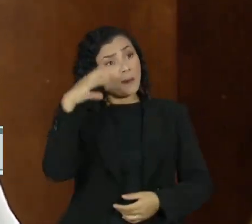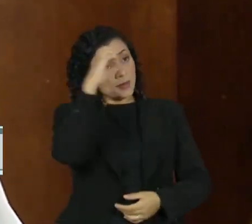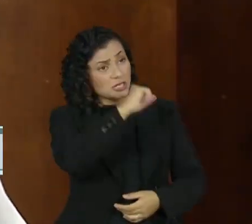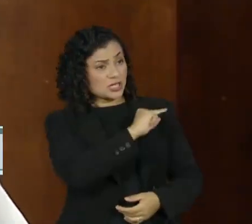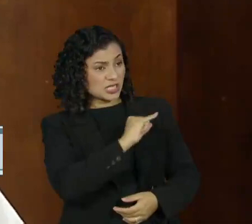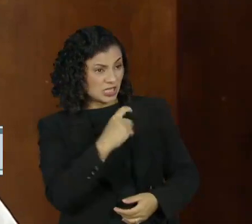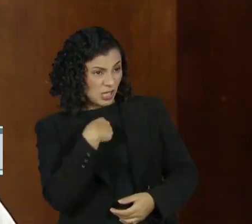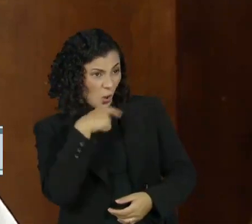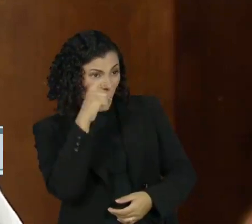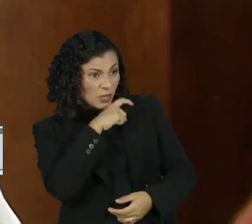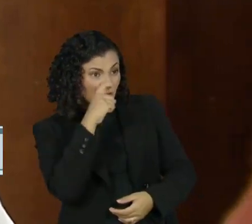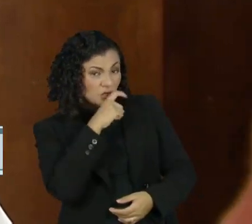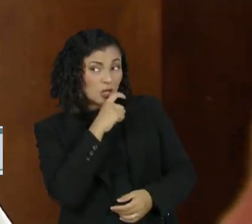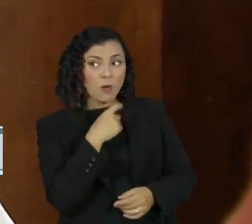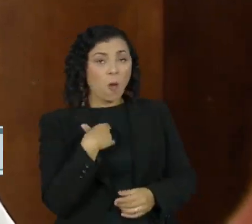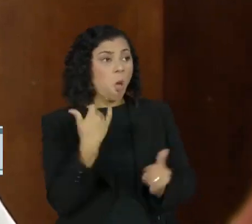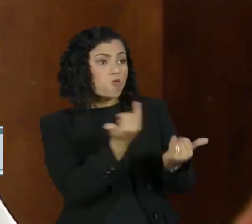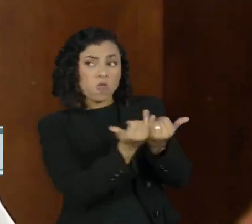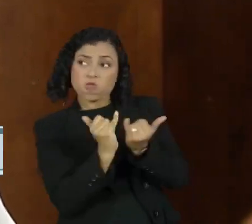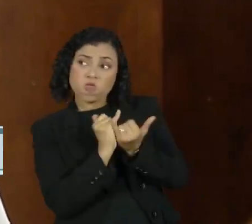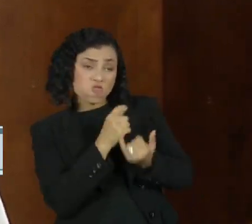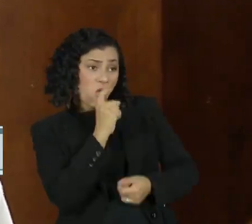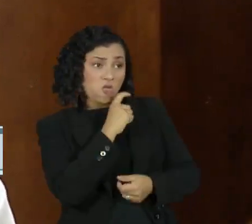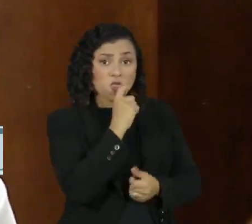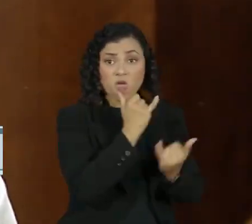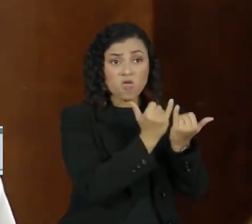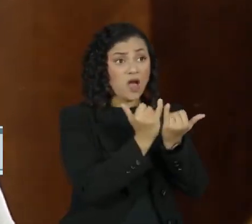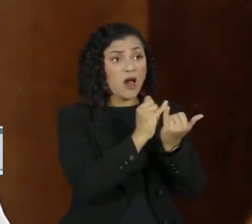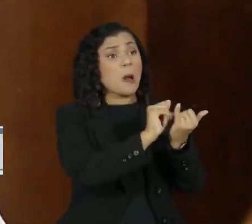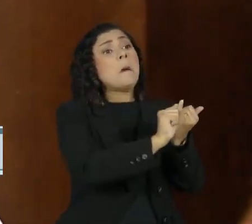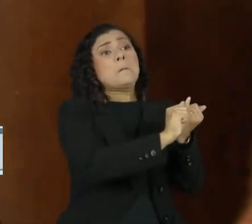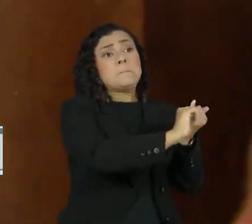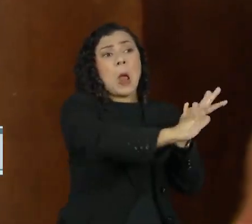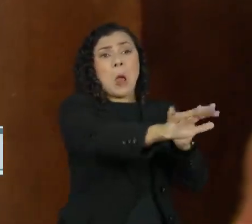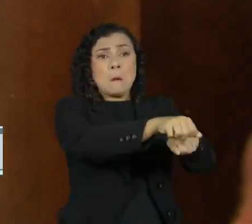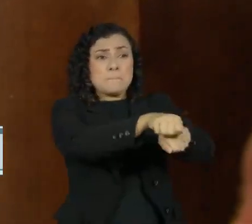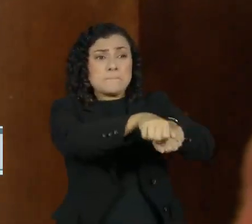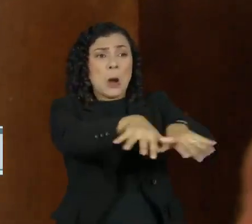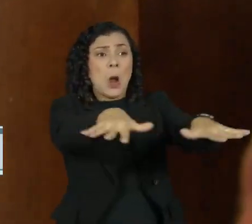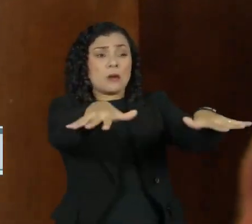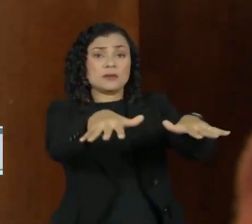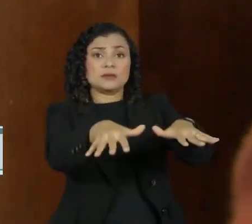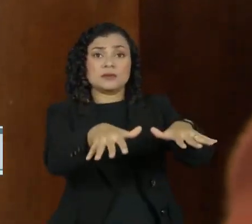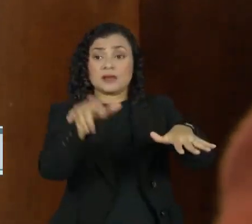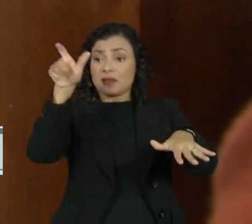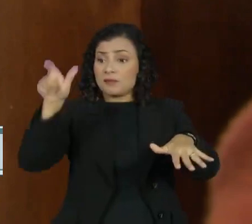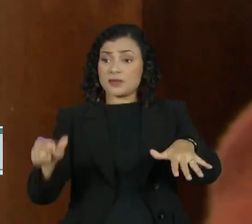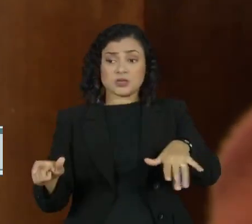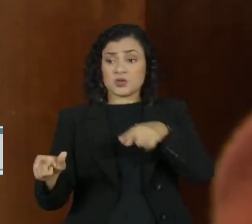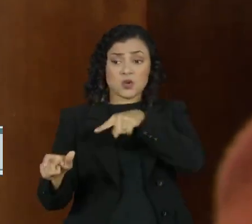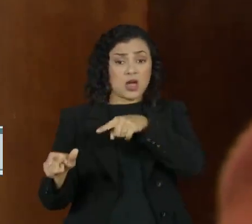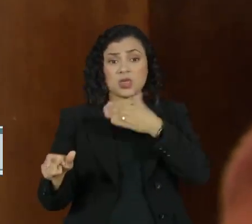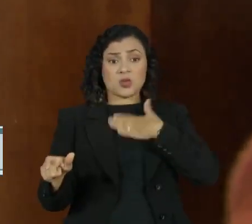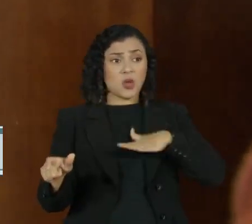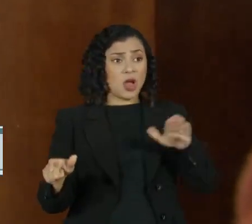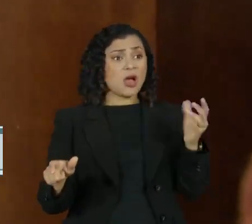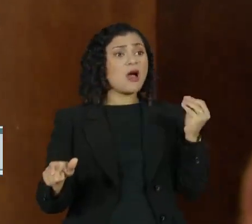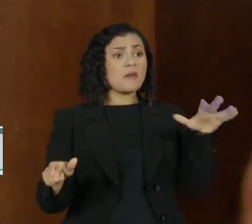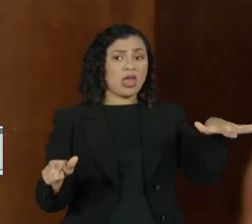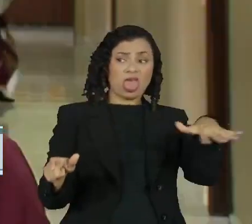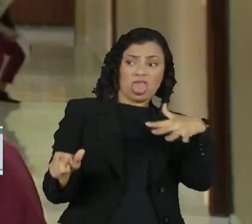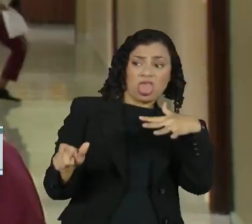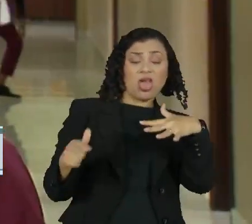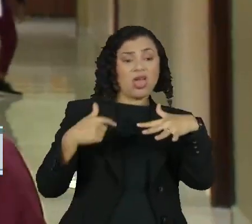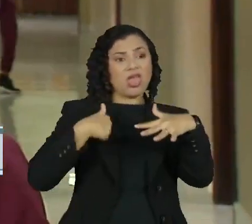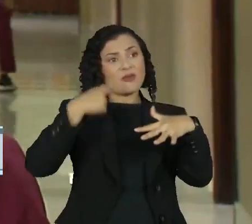pessoa sobre uma pessoa, essa pessoa pode contar para várias pessoas e várias pessoas começarem a não gostar dessa pessoa por uma mentira que eu